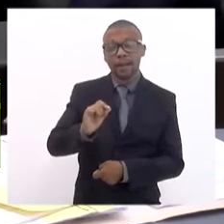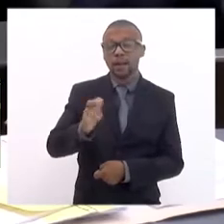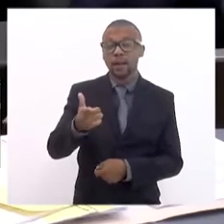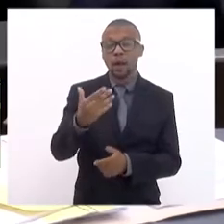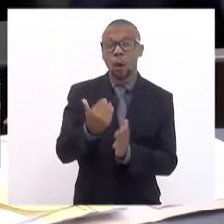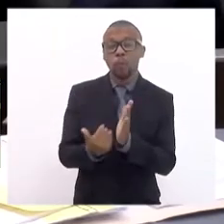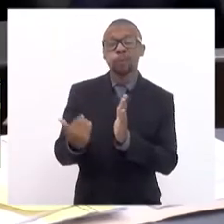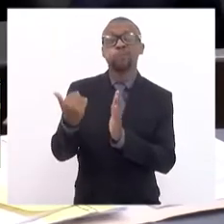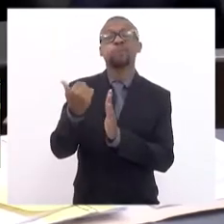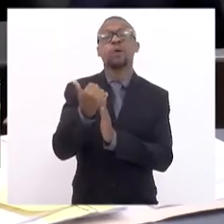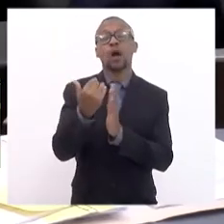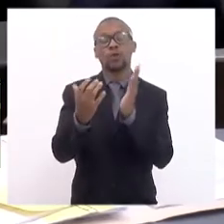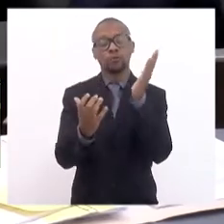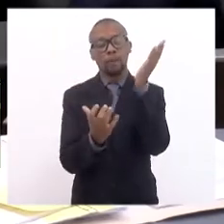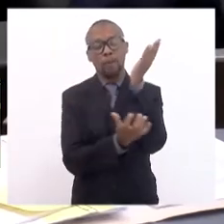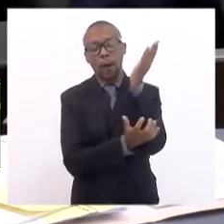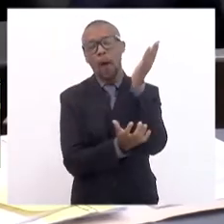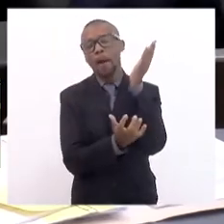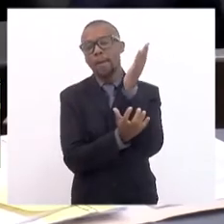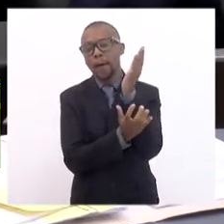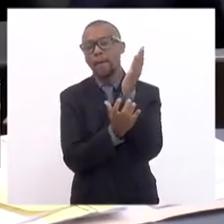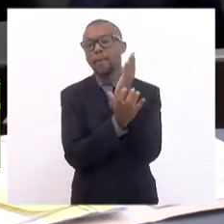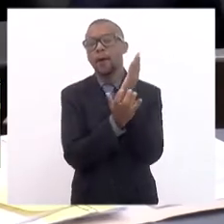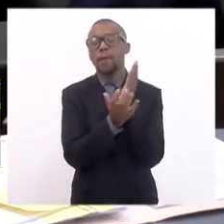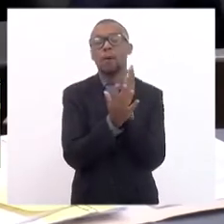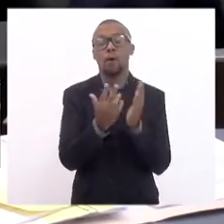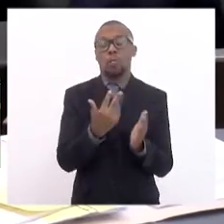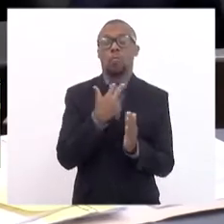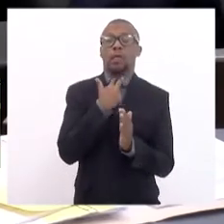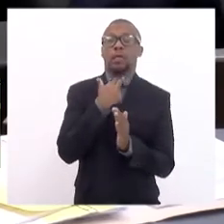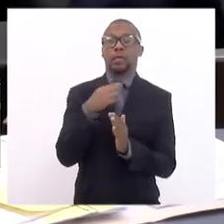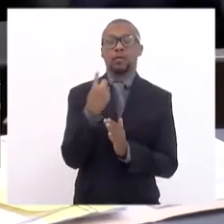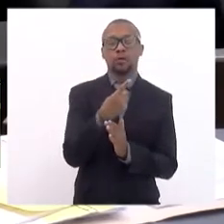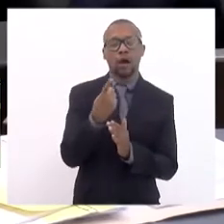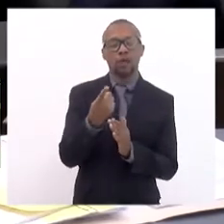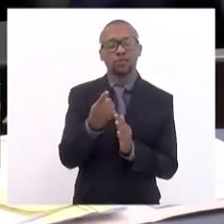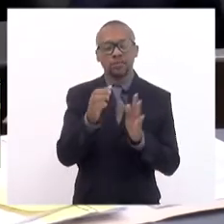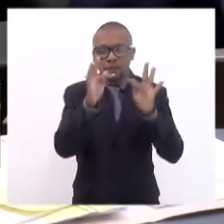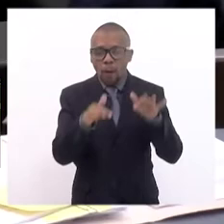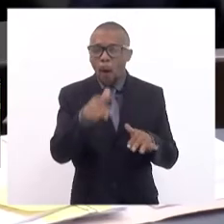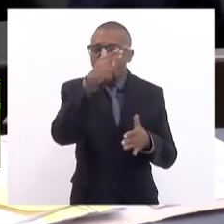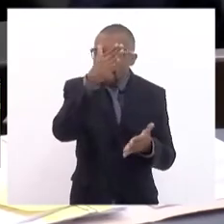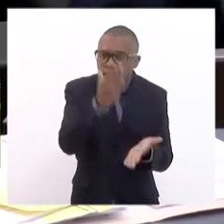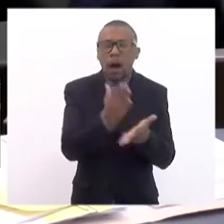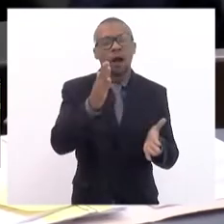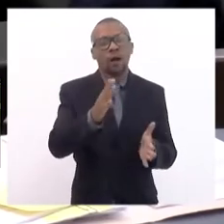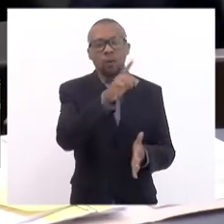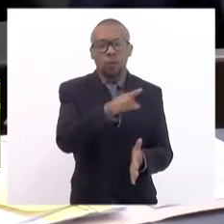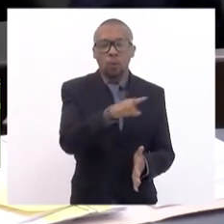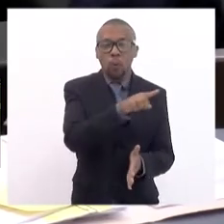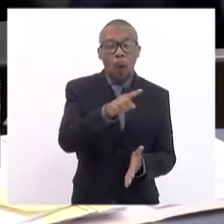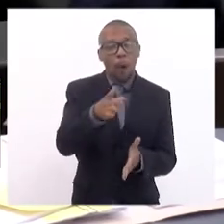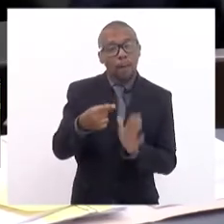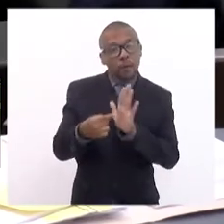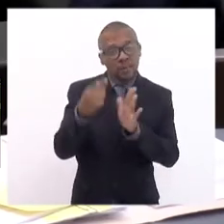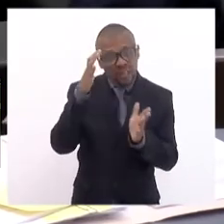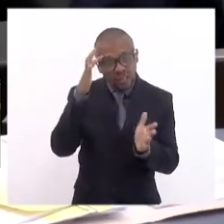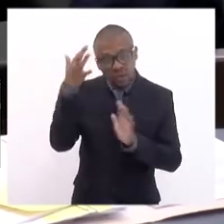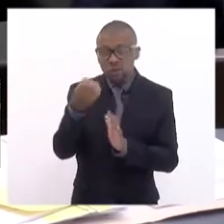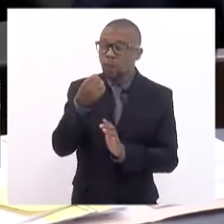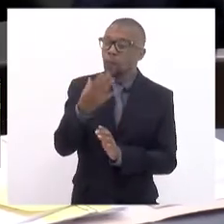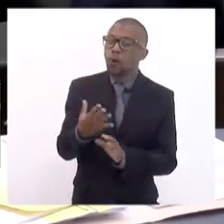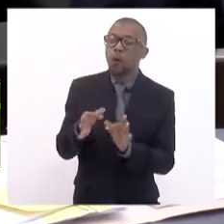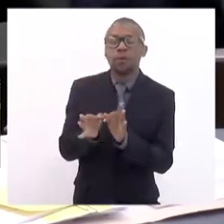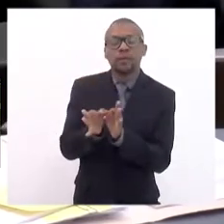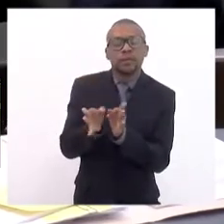excesso de burocratização não deixe que nós acabemos por ter boas soluções ou soluções simples